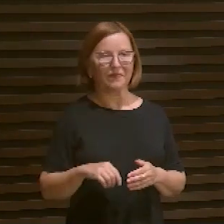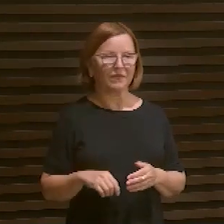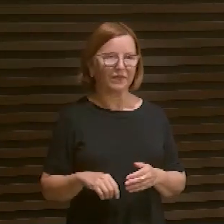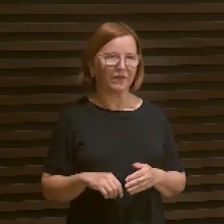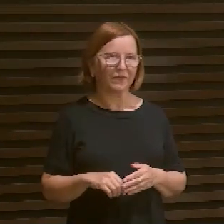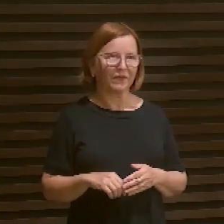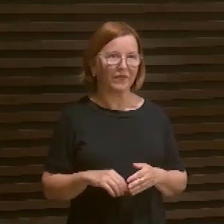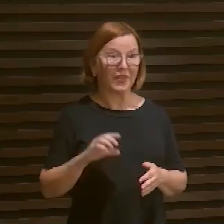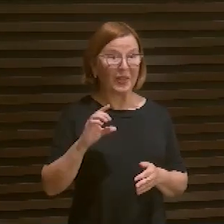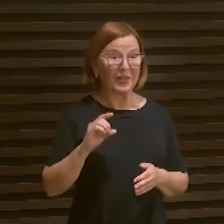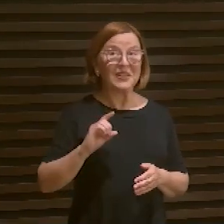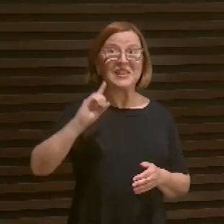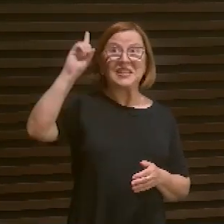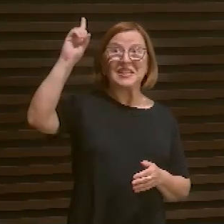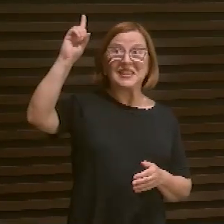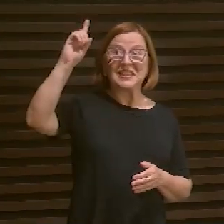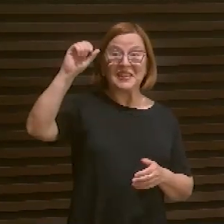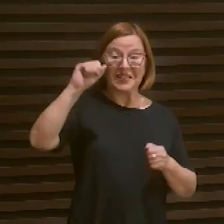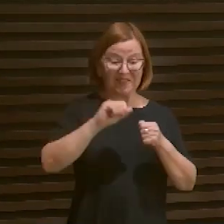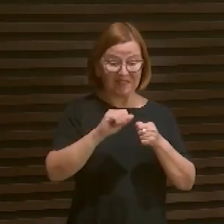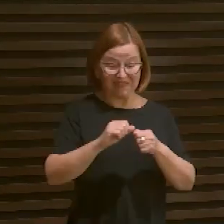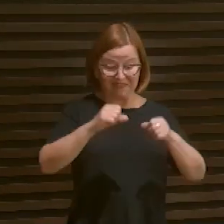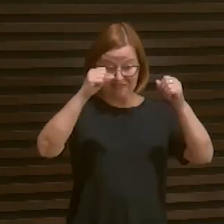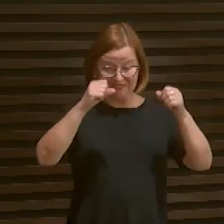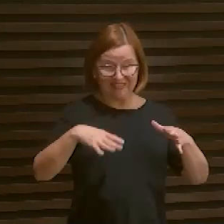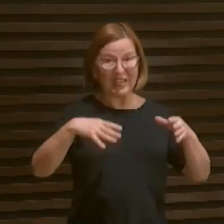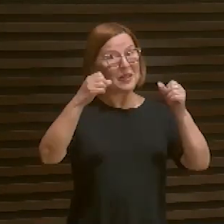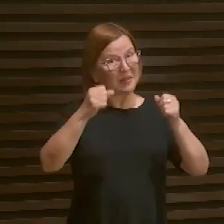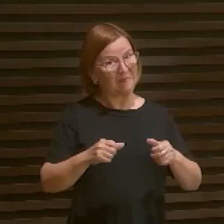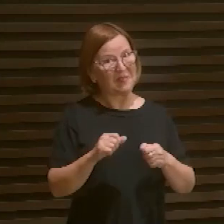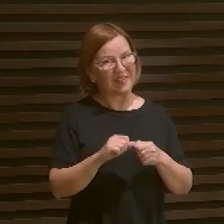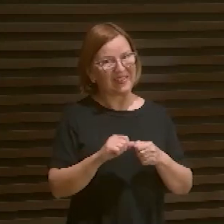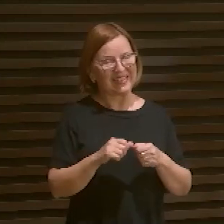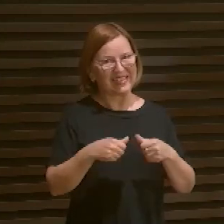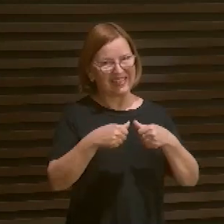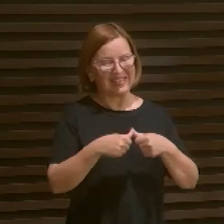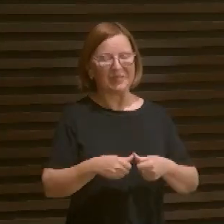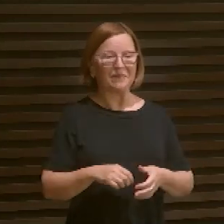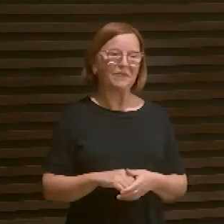este arquiteto pode fazer isso. Vamos dar uma outra olhada em